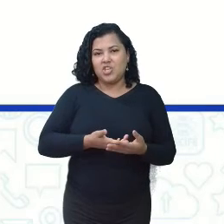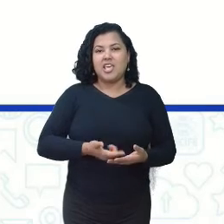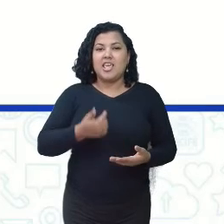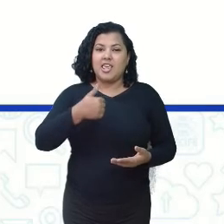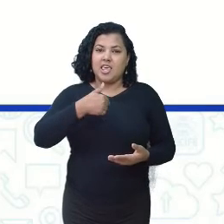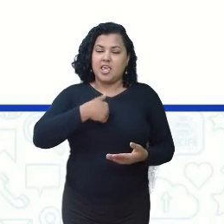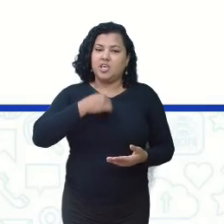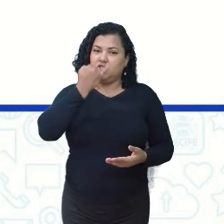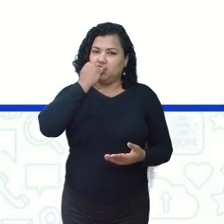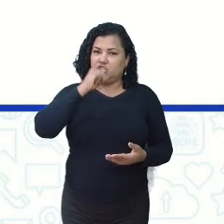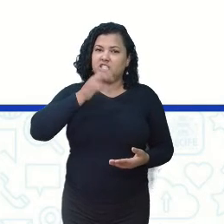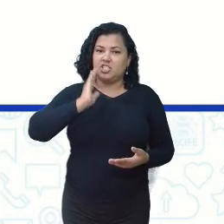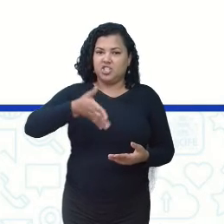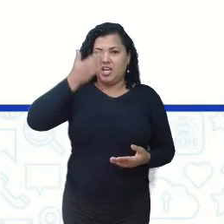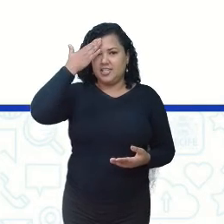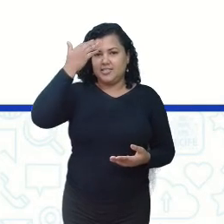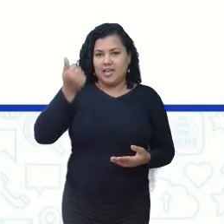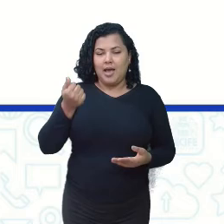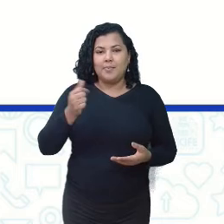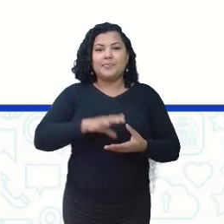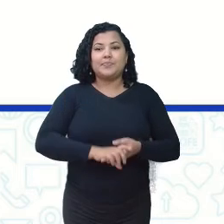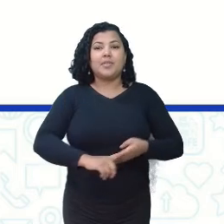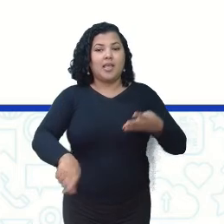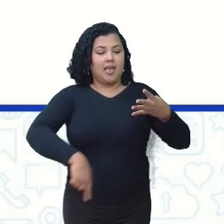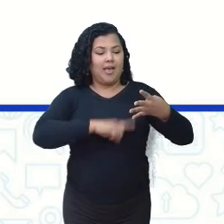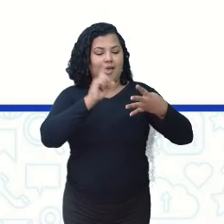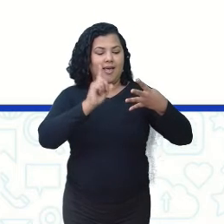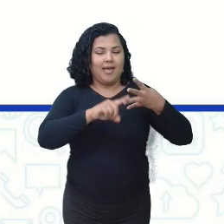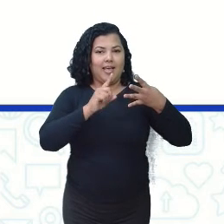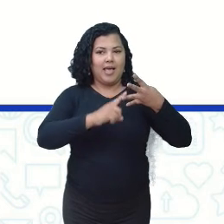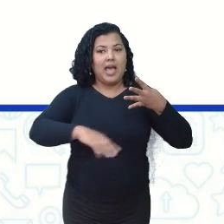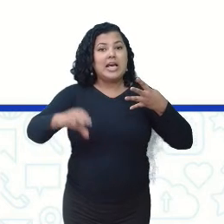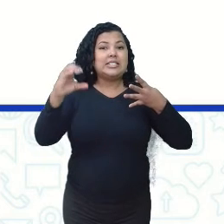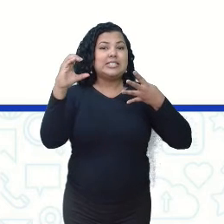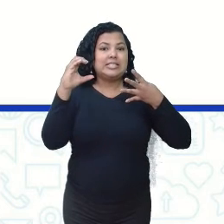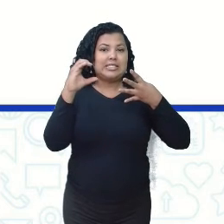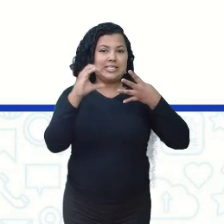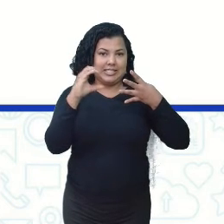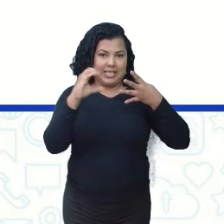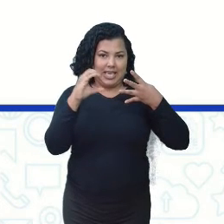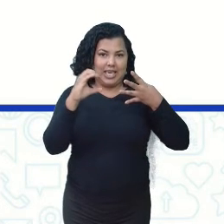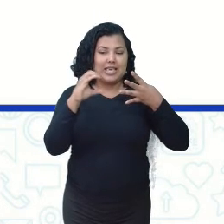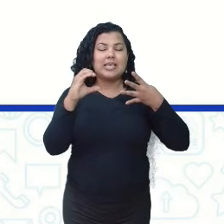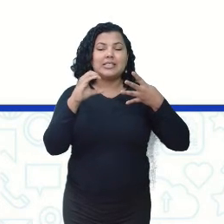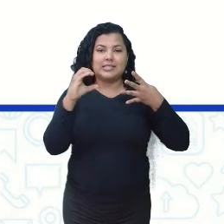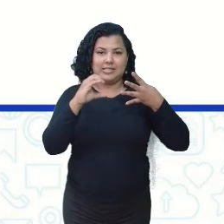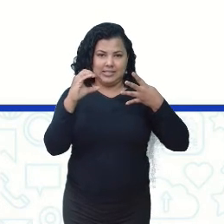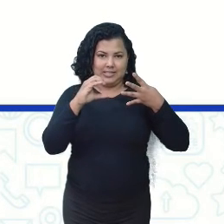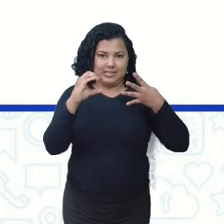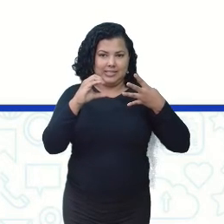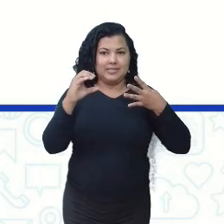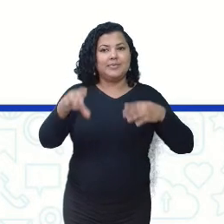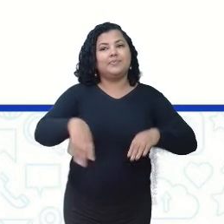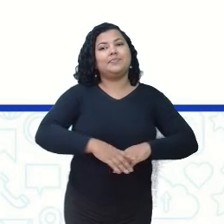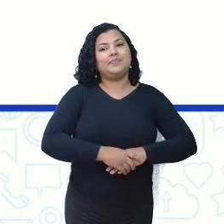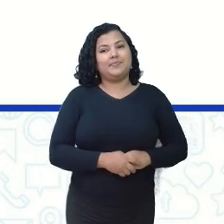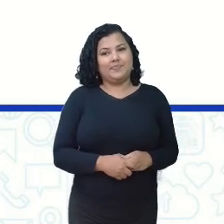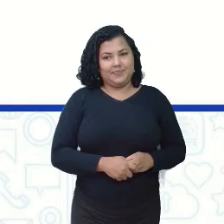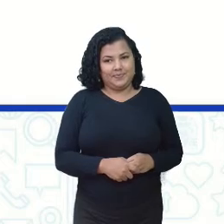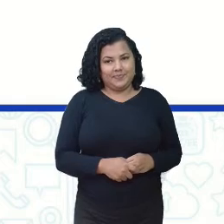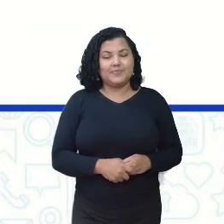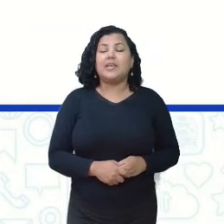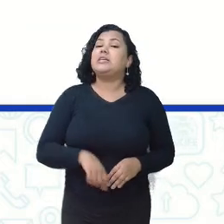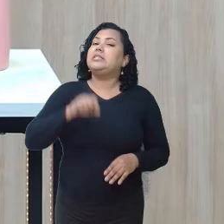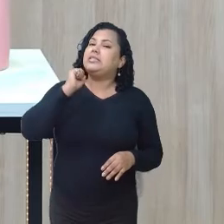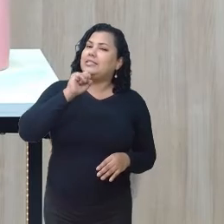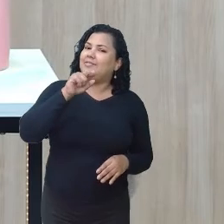sabe dessa resposta. Então, a resposta são os dois hormônios, estrógenos e progesterona. Então,